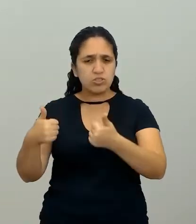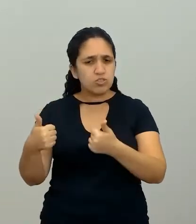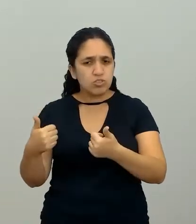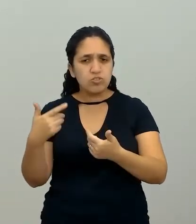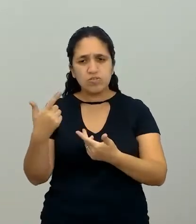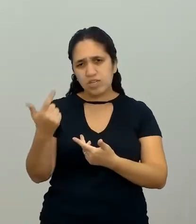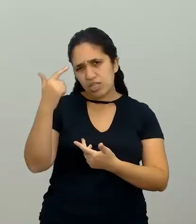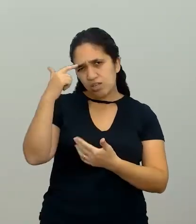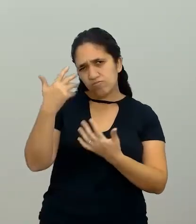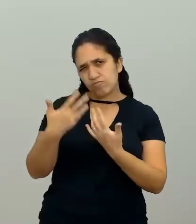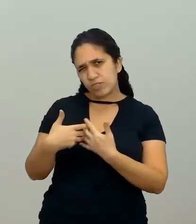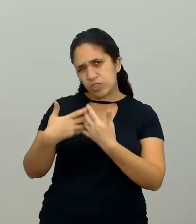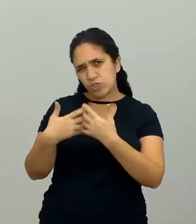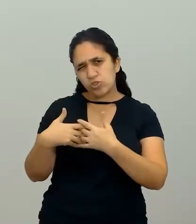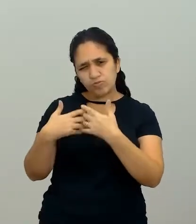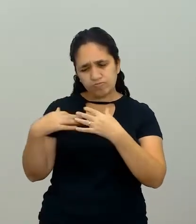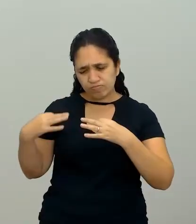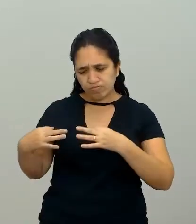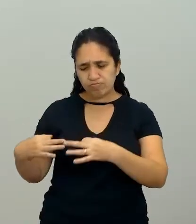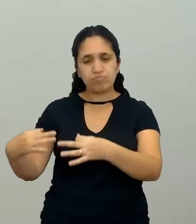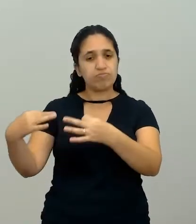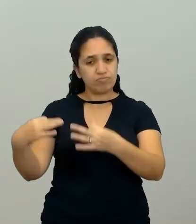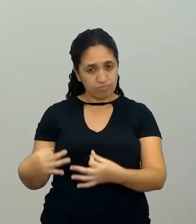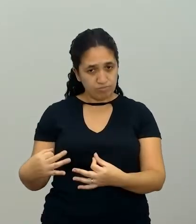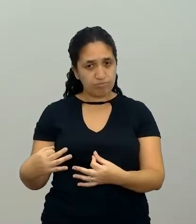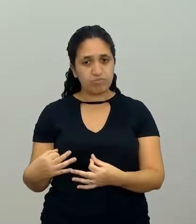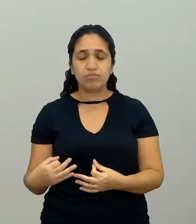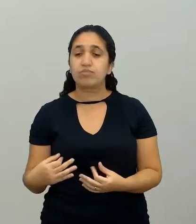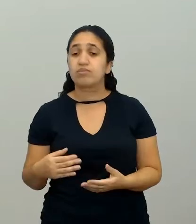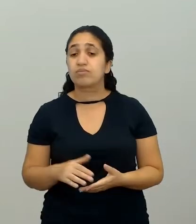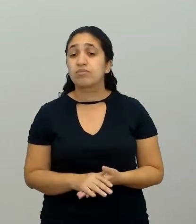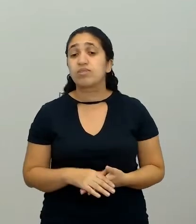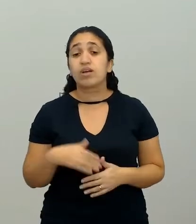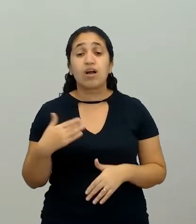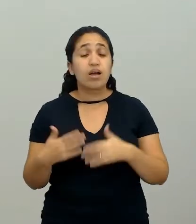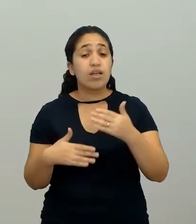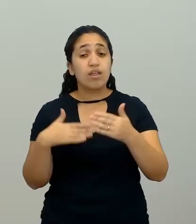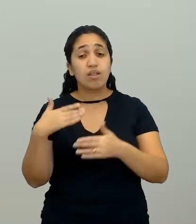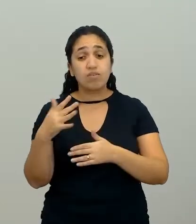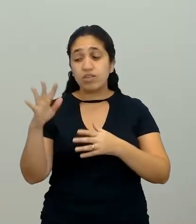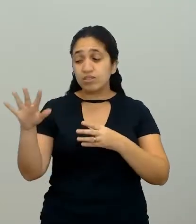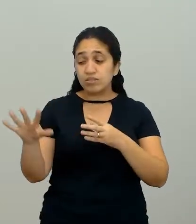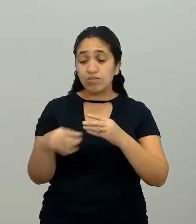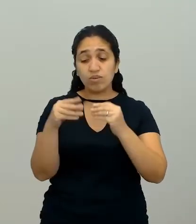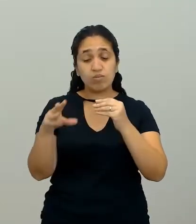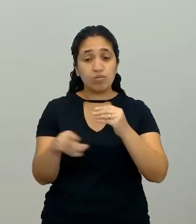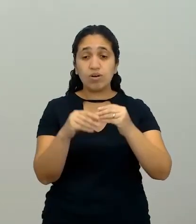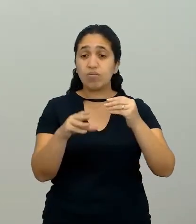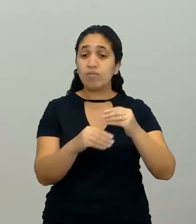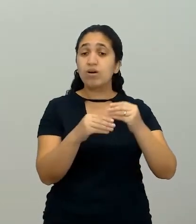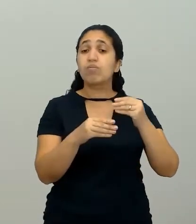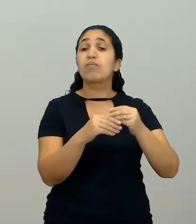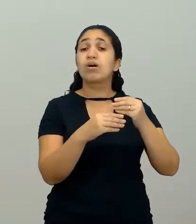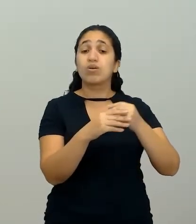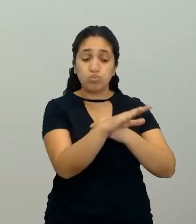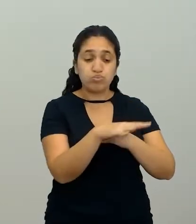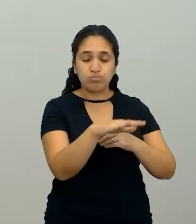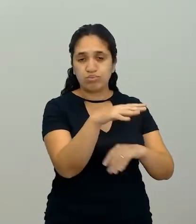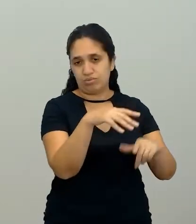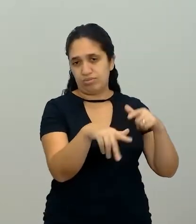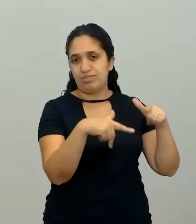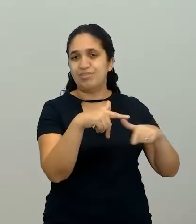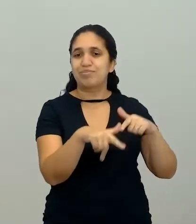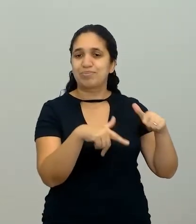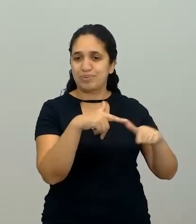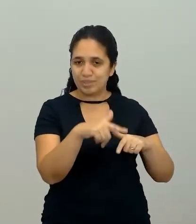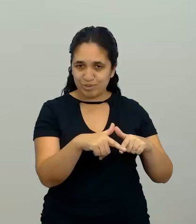desse racionalismo todo, ele passa a ser cada vez mais incorporado no mundo do trabalho. Então nós